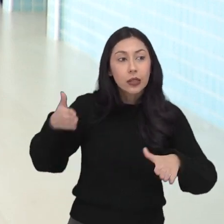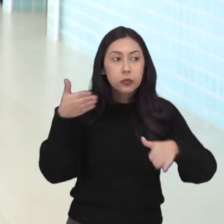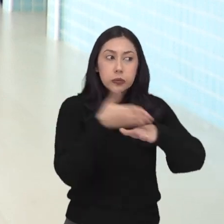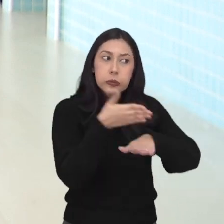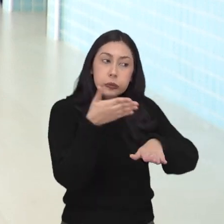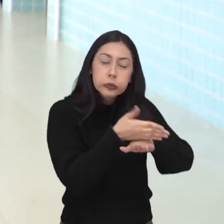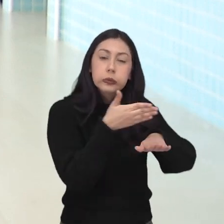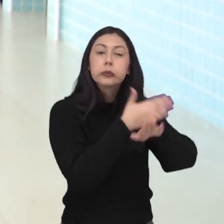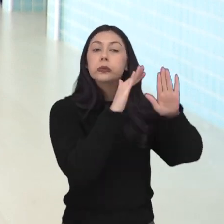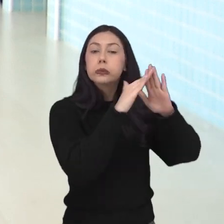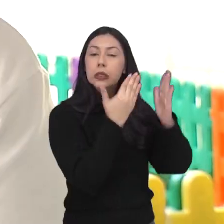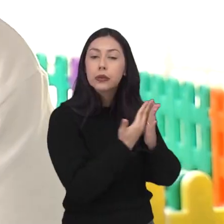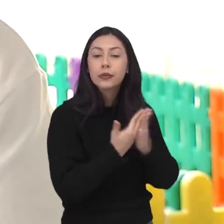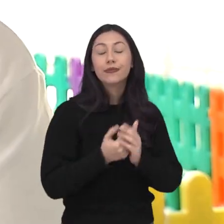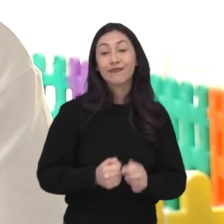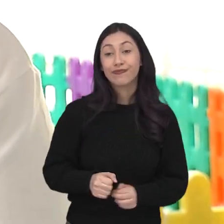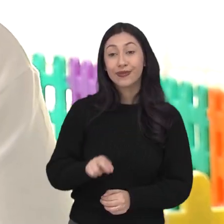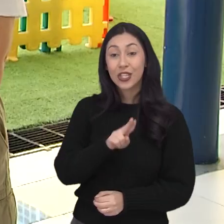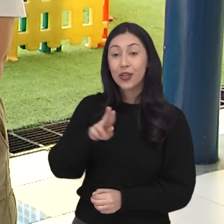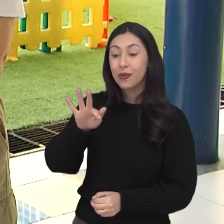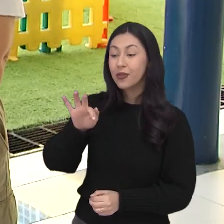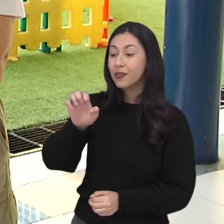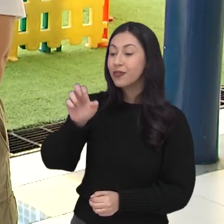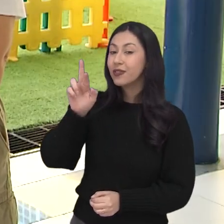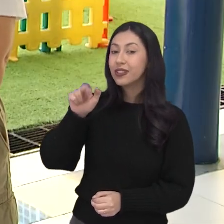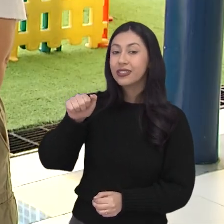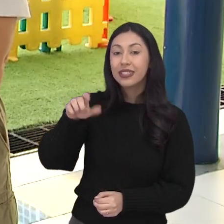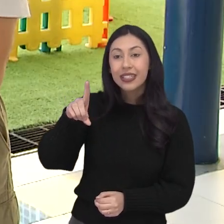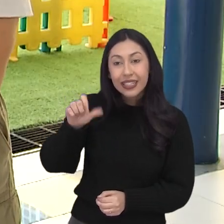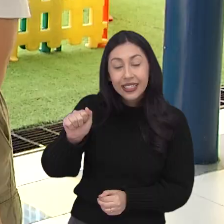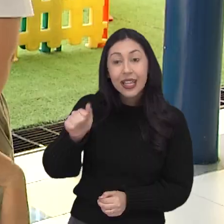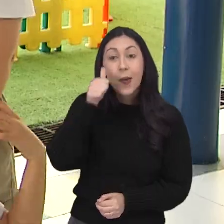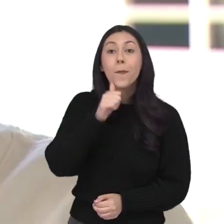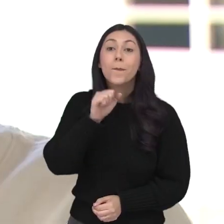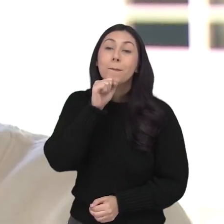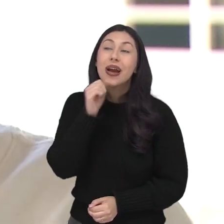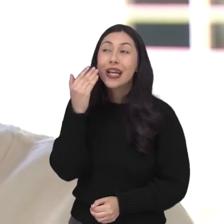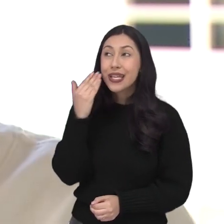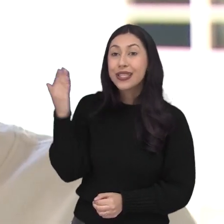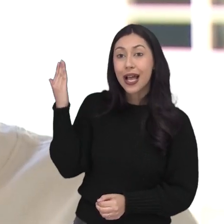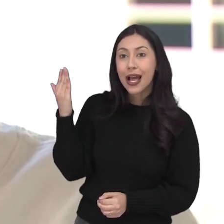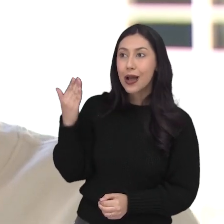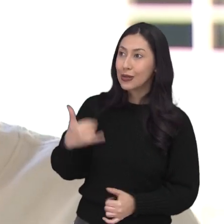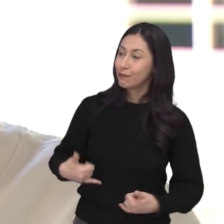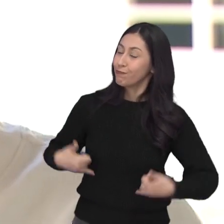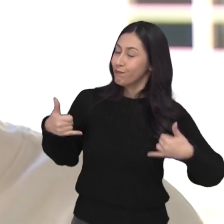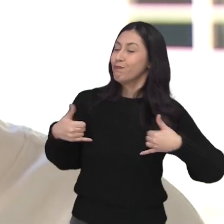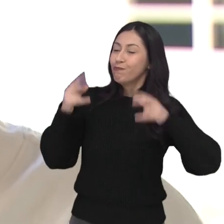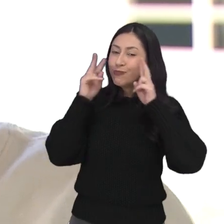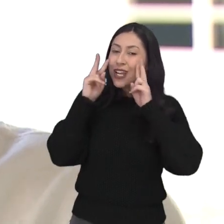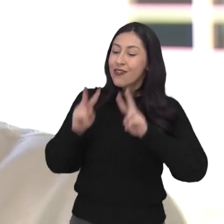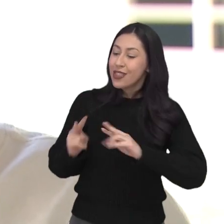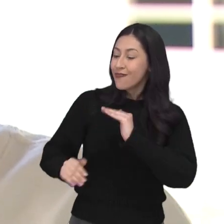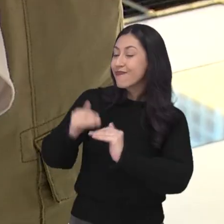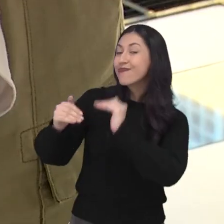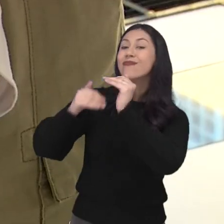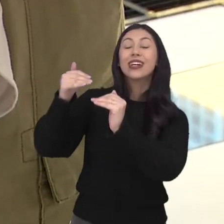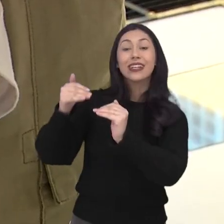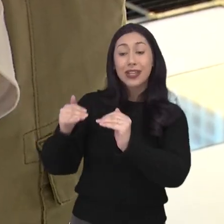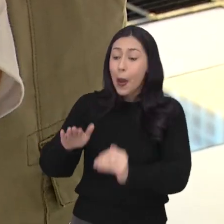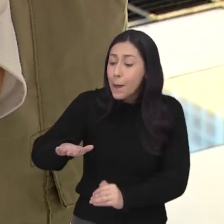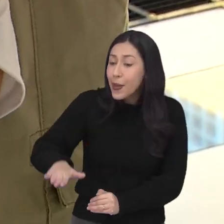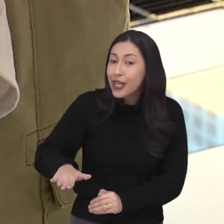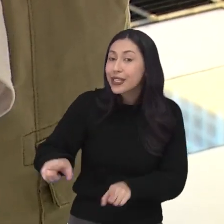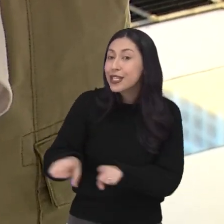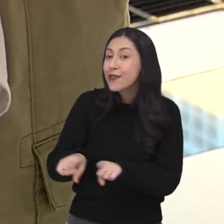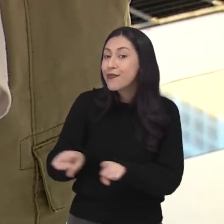permaneça junto na escola. A Fernanda, mãe da Sophie, fica orgulhosa vendo toda a evolução da filha na escola. E a